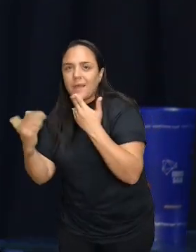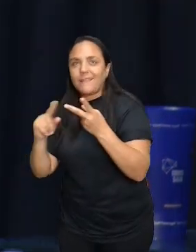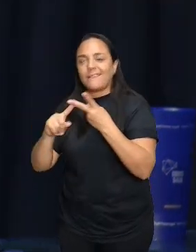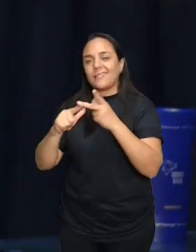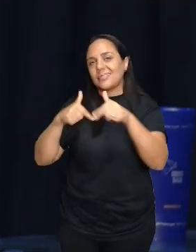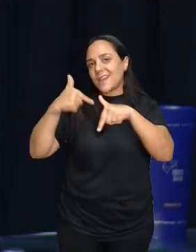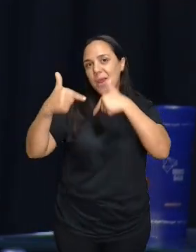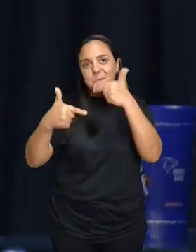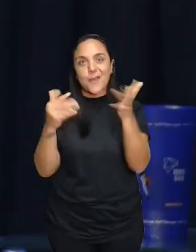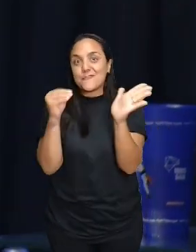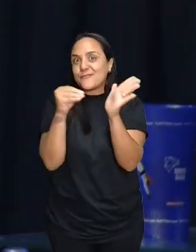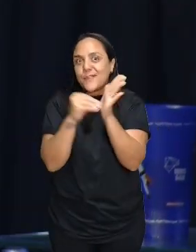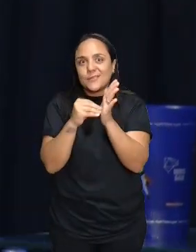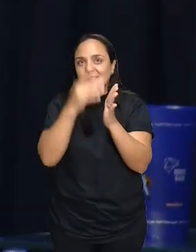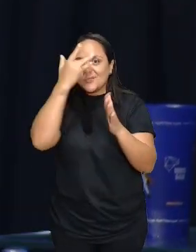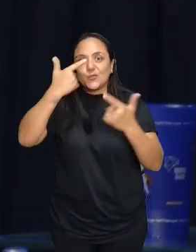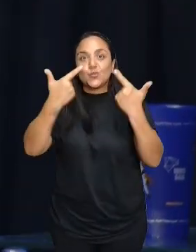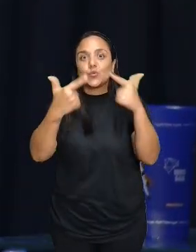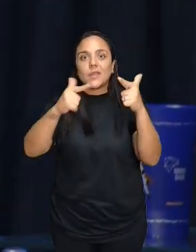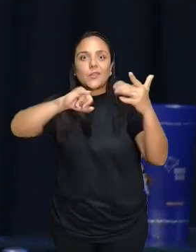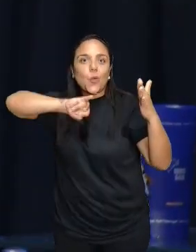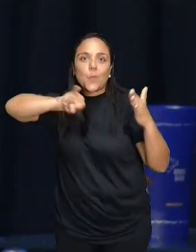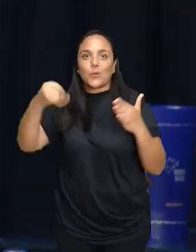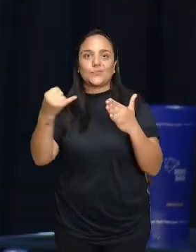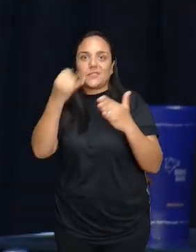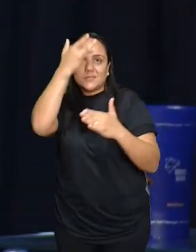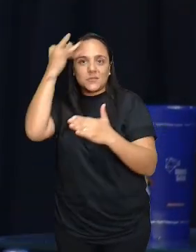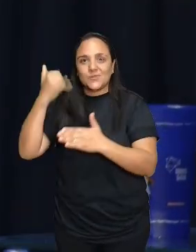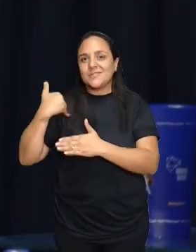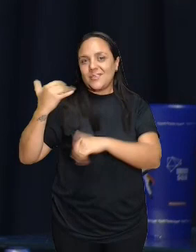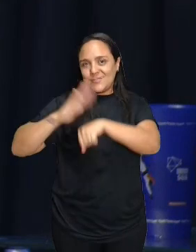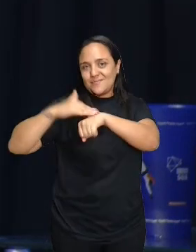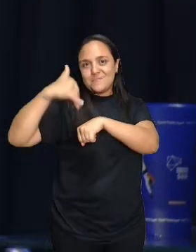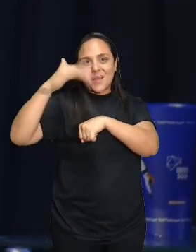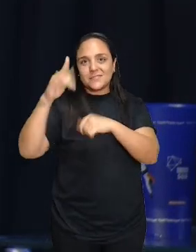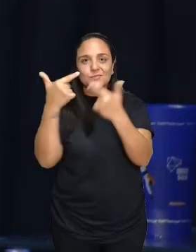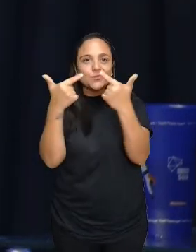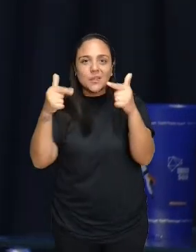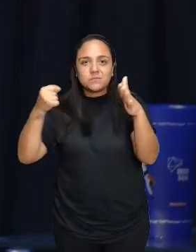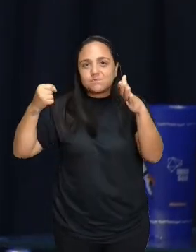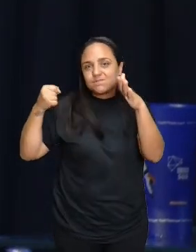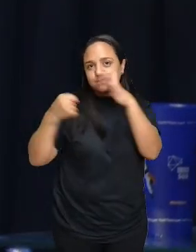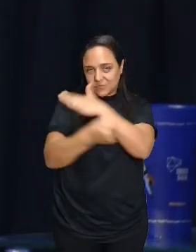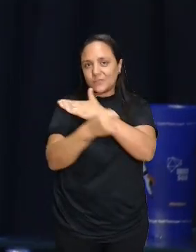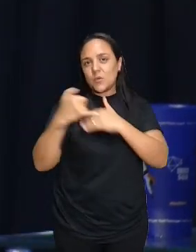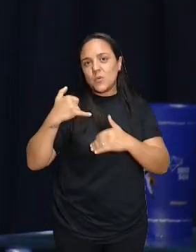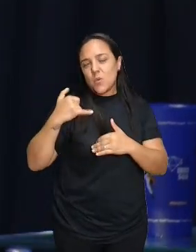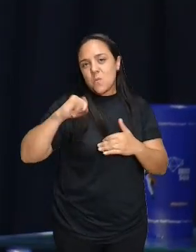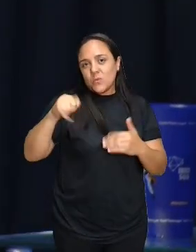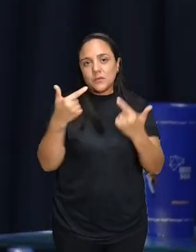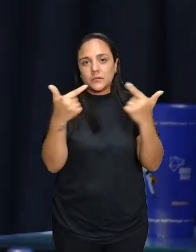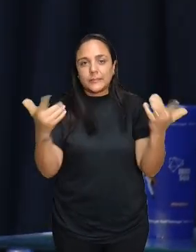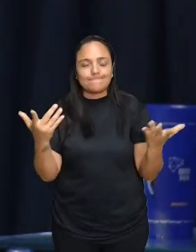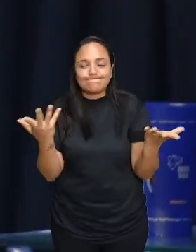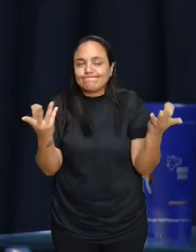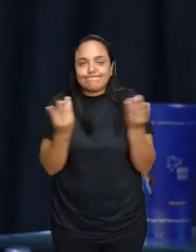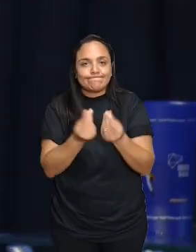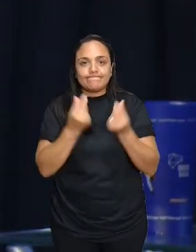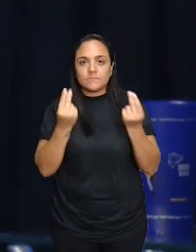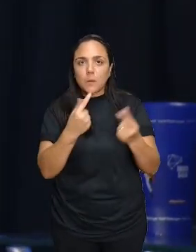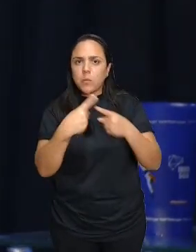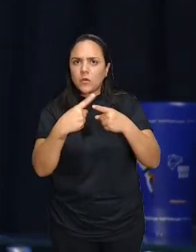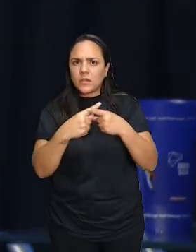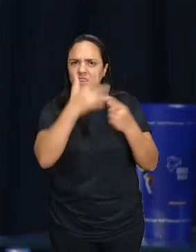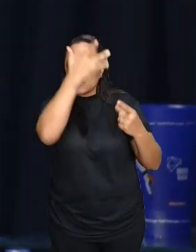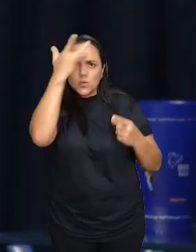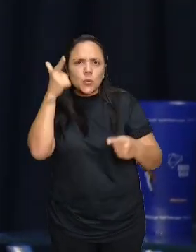falta dele era uma dor muito grande, o que não fazia e ainda não faz sentido, né, as pessoas não